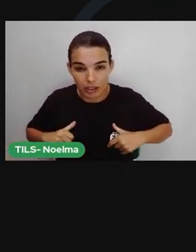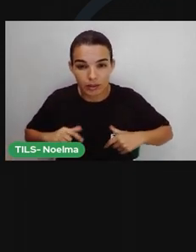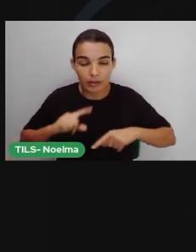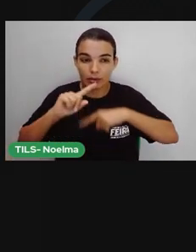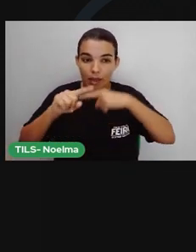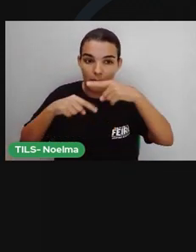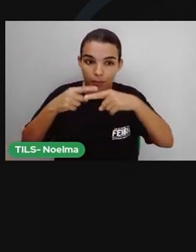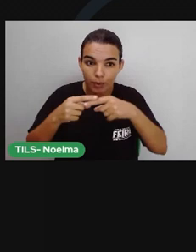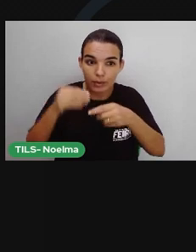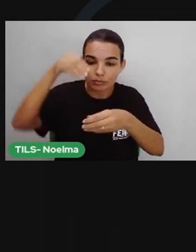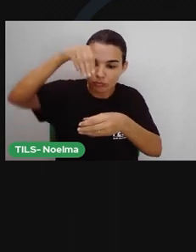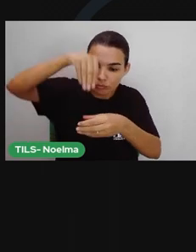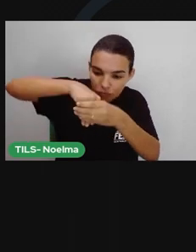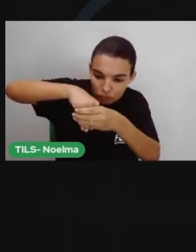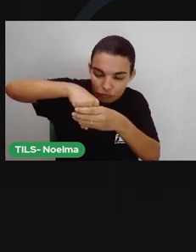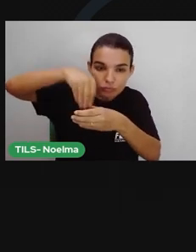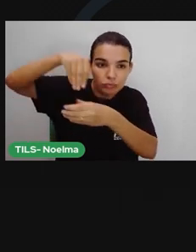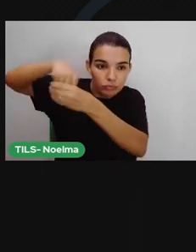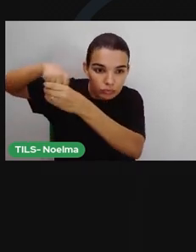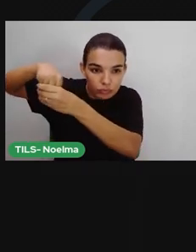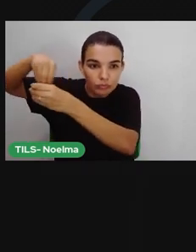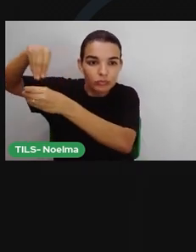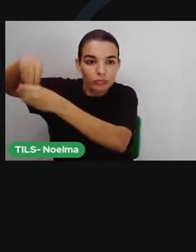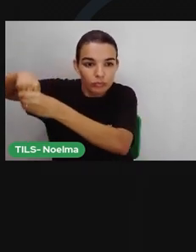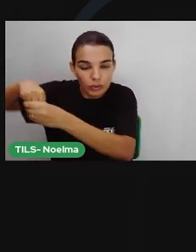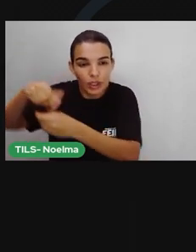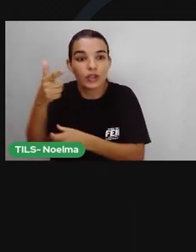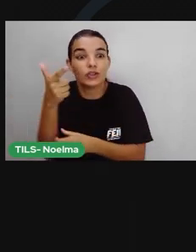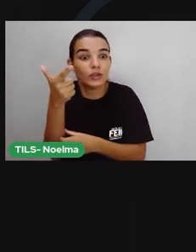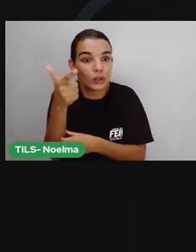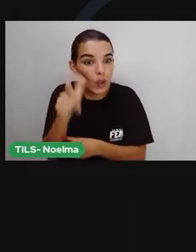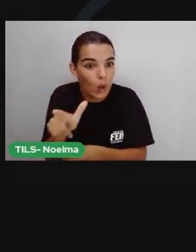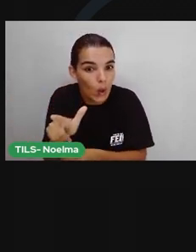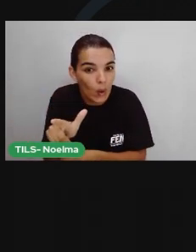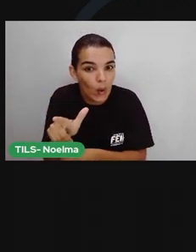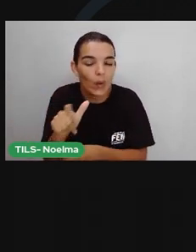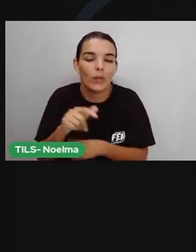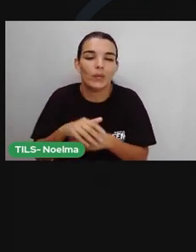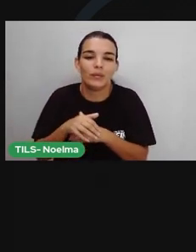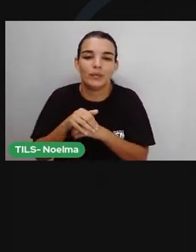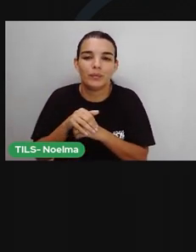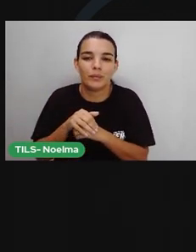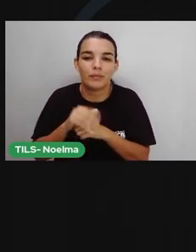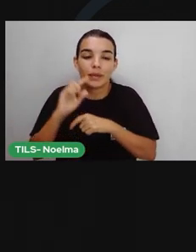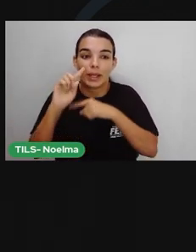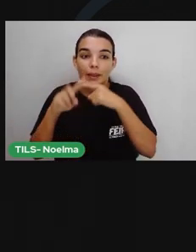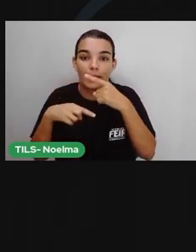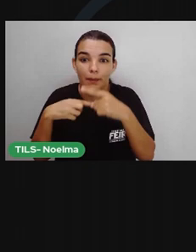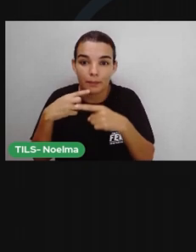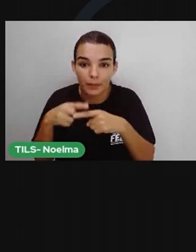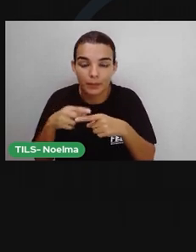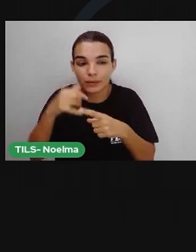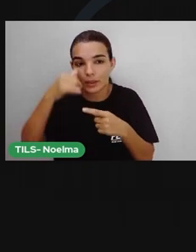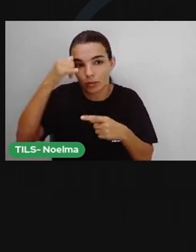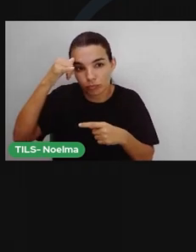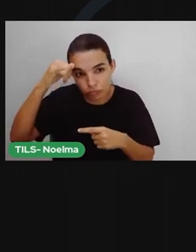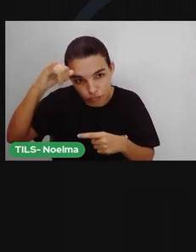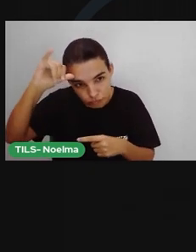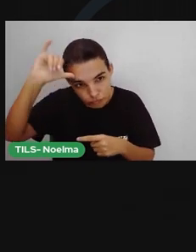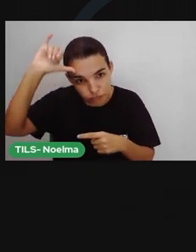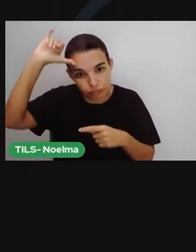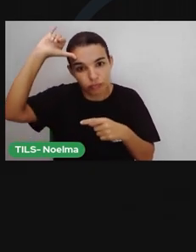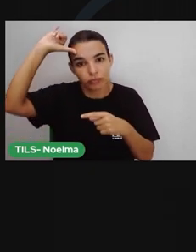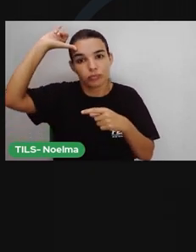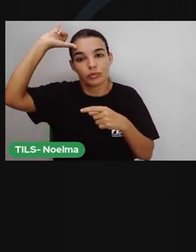seguida, eram abertas covas onde se fazia o plantio das mudas de cana. Quase um ano depois, a